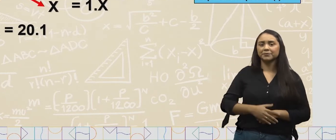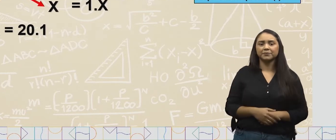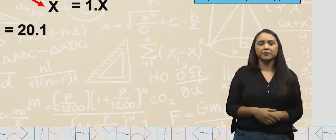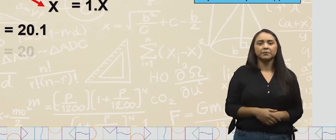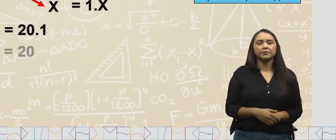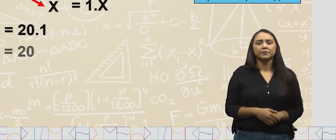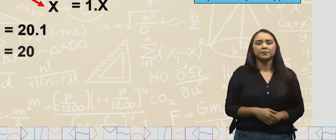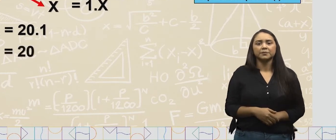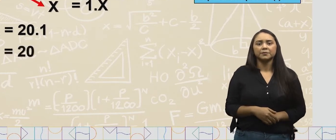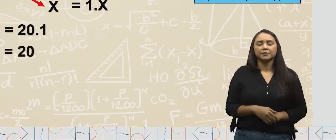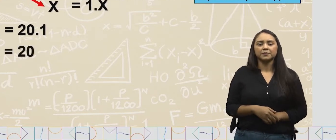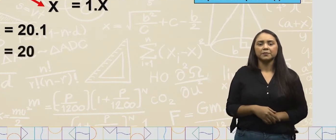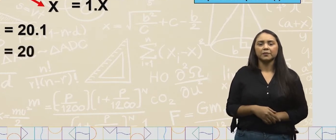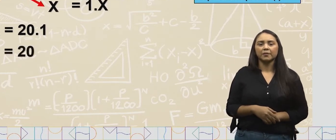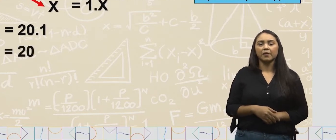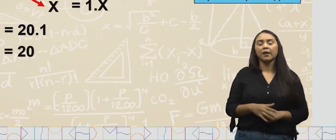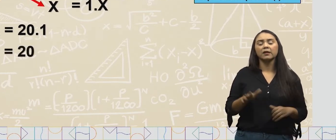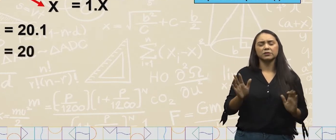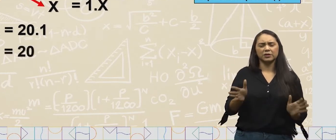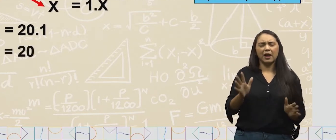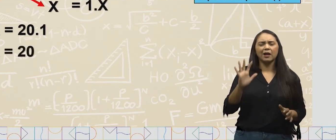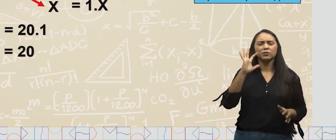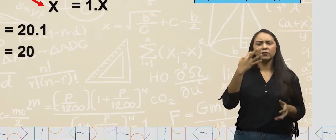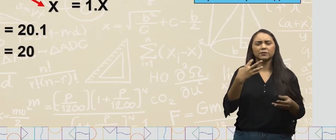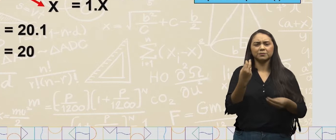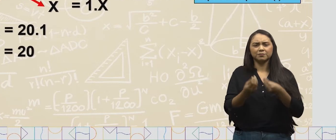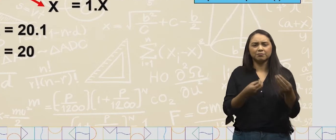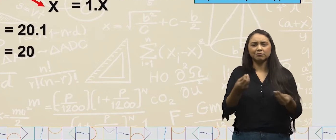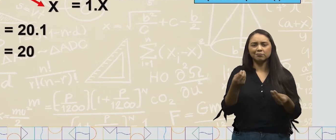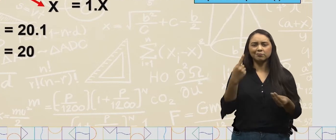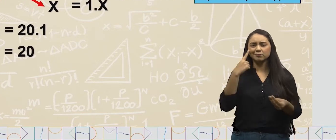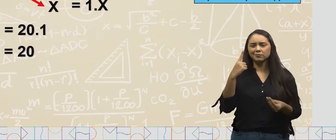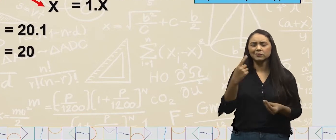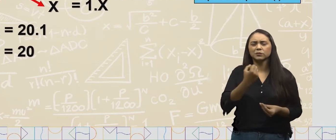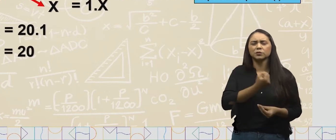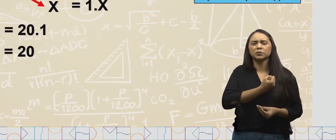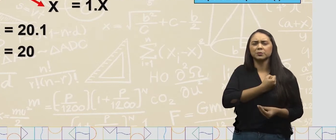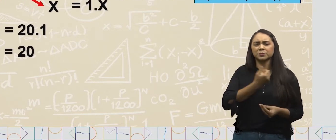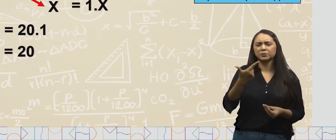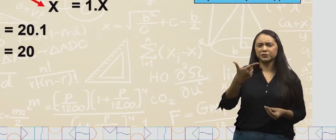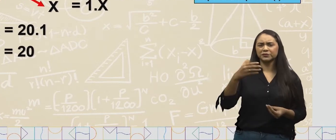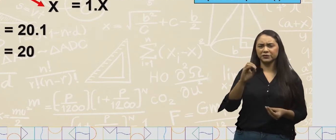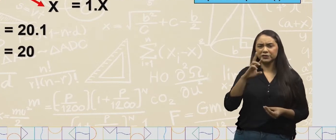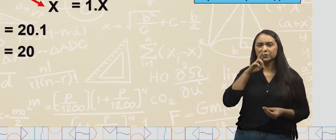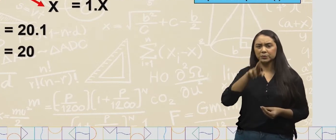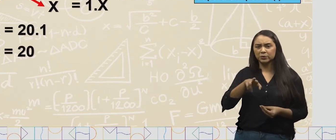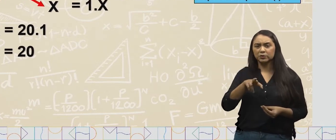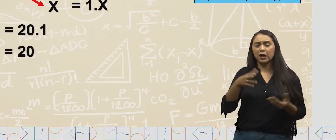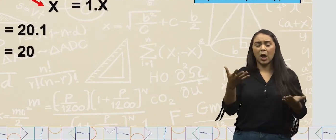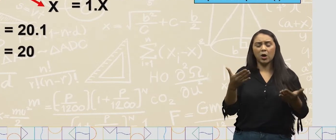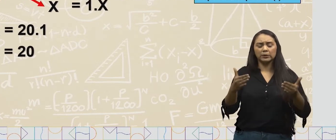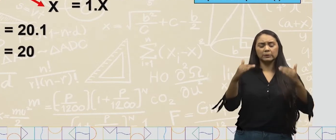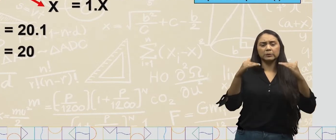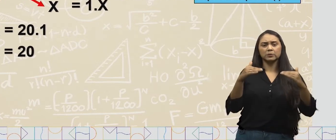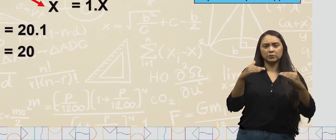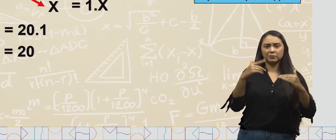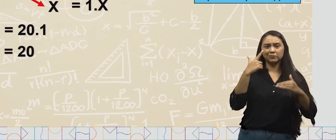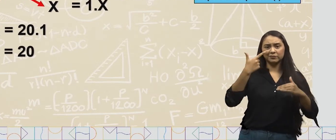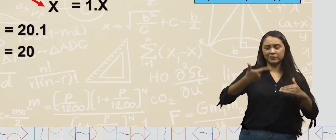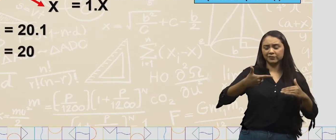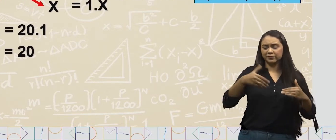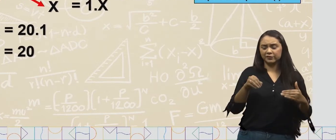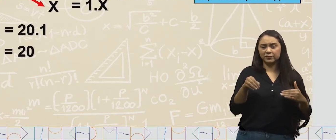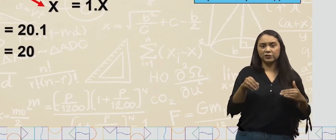a multiplicação de uma vez o número 20 e temos como resultado, novamente, o número